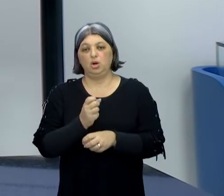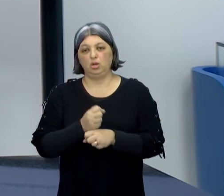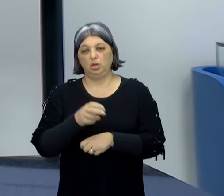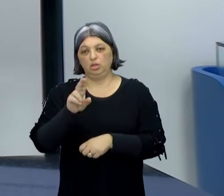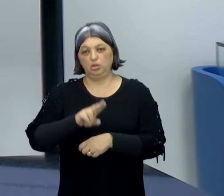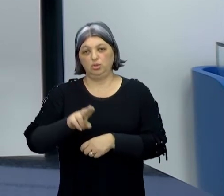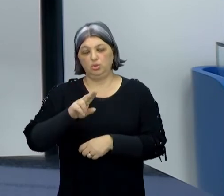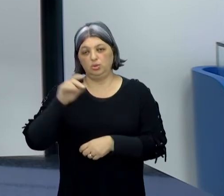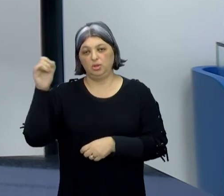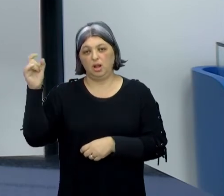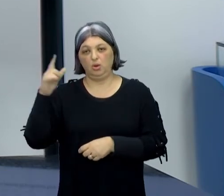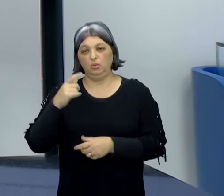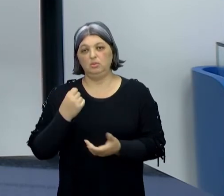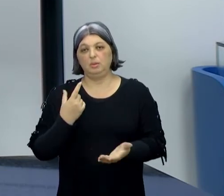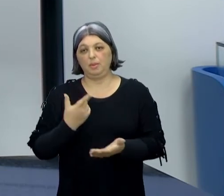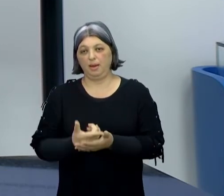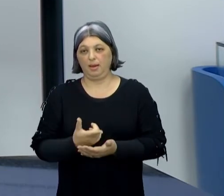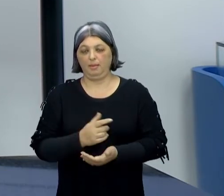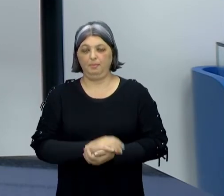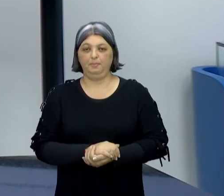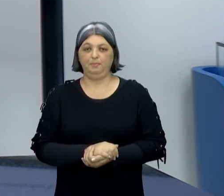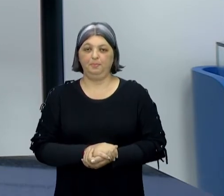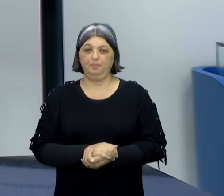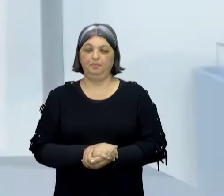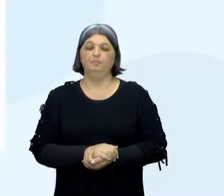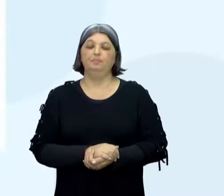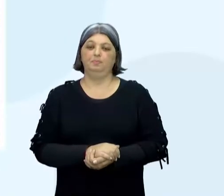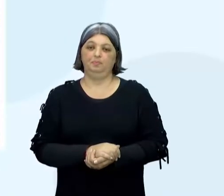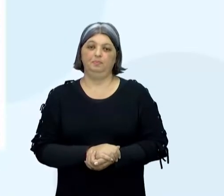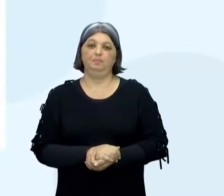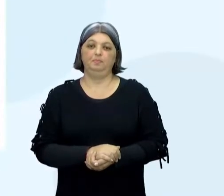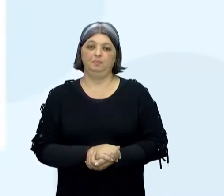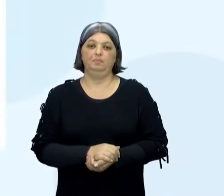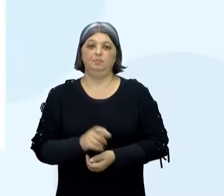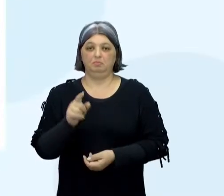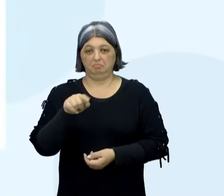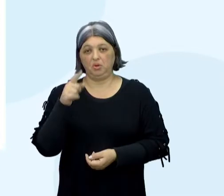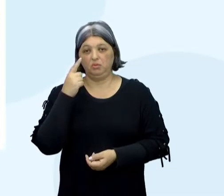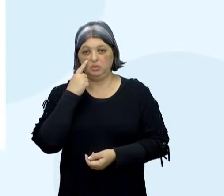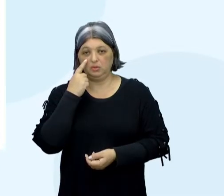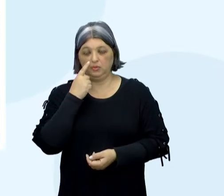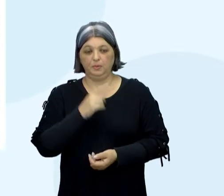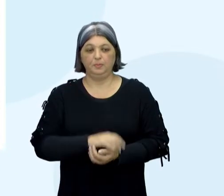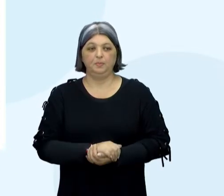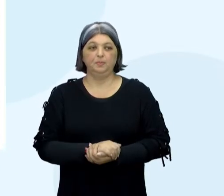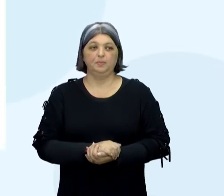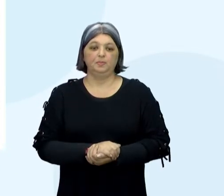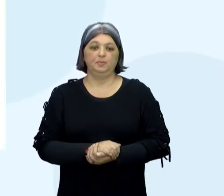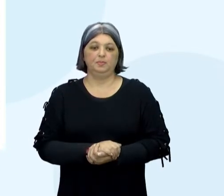conta de luz. Conta de luz aí para vocês.